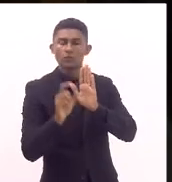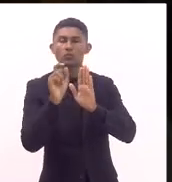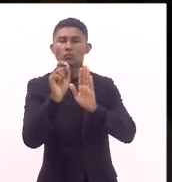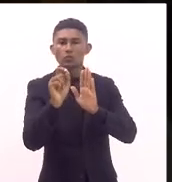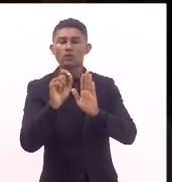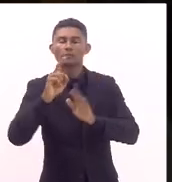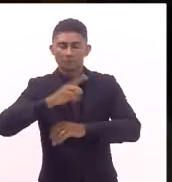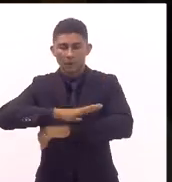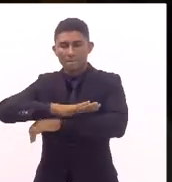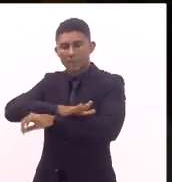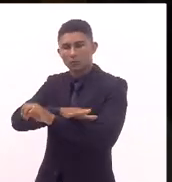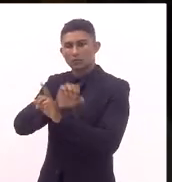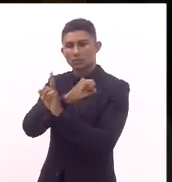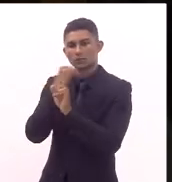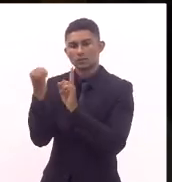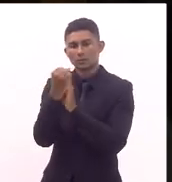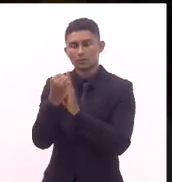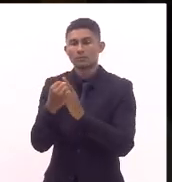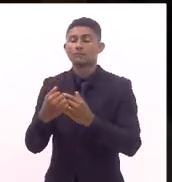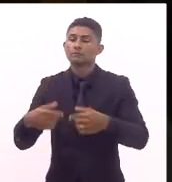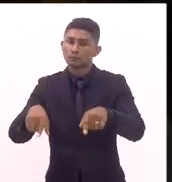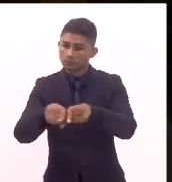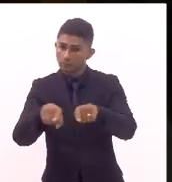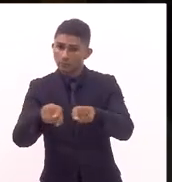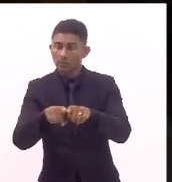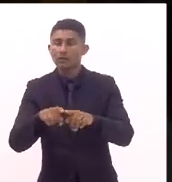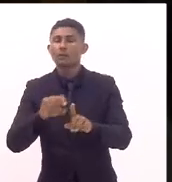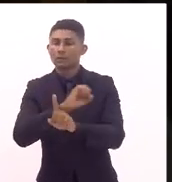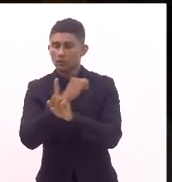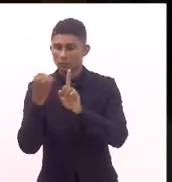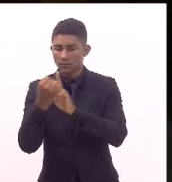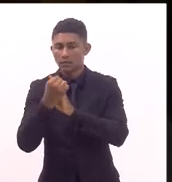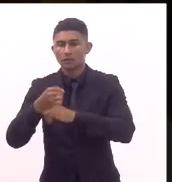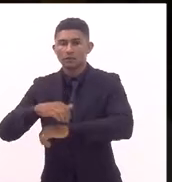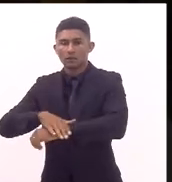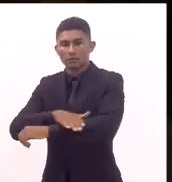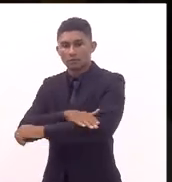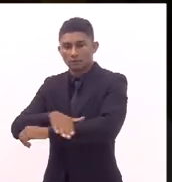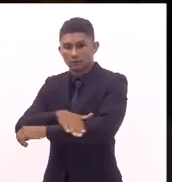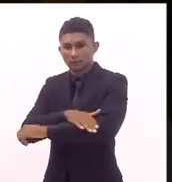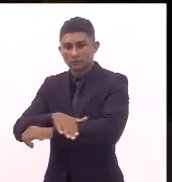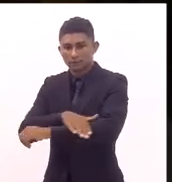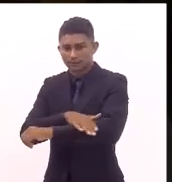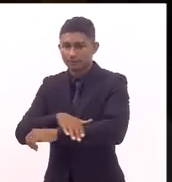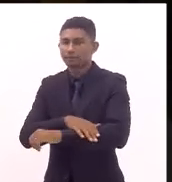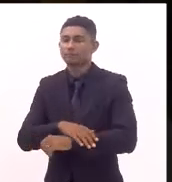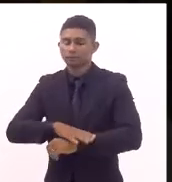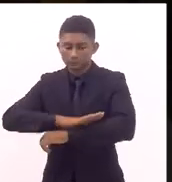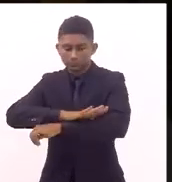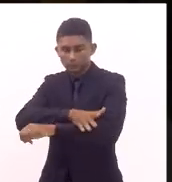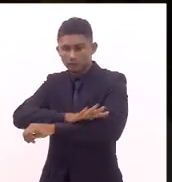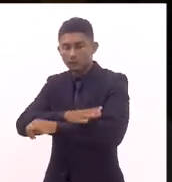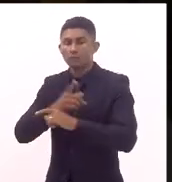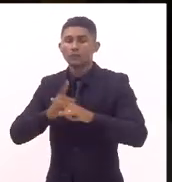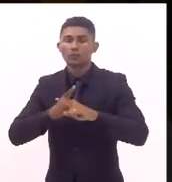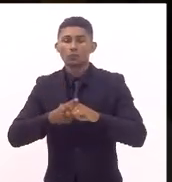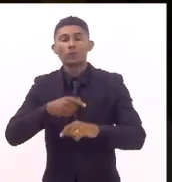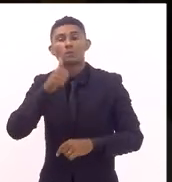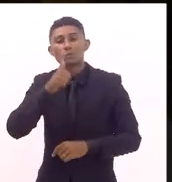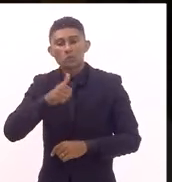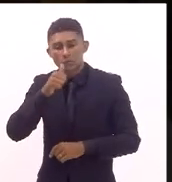não apenas racial mas é o preconceito social porque as mulheres fazem parte dessa